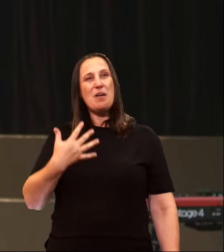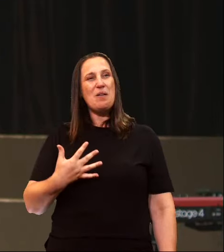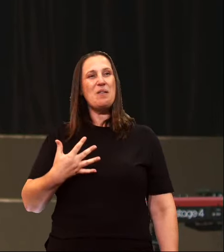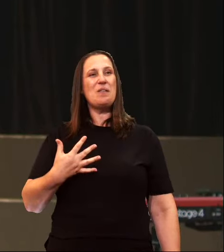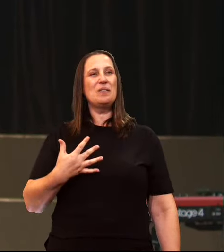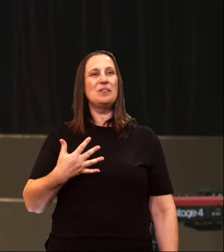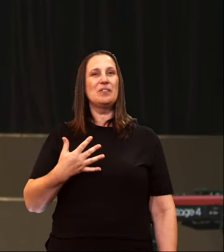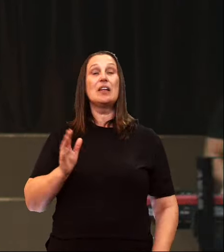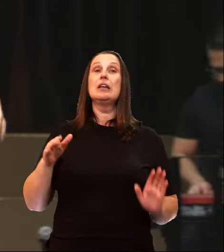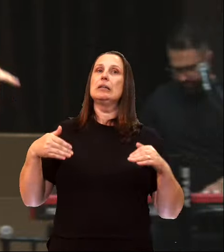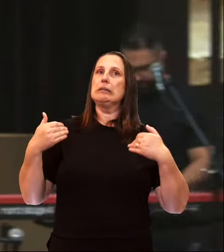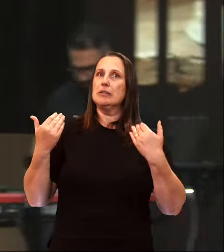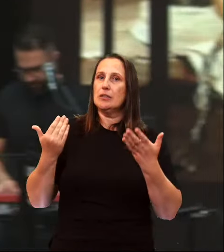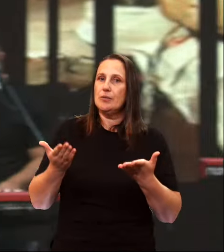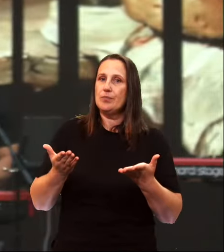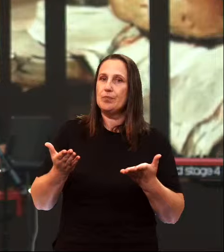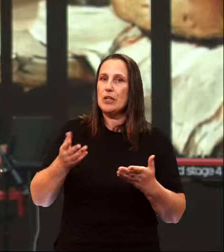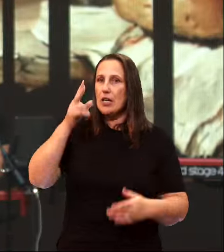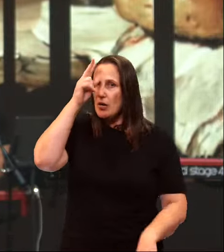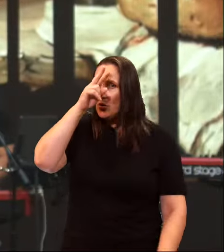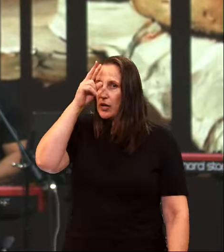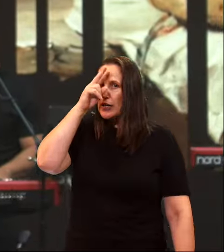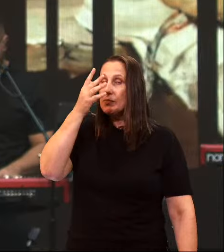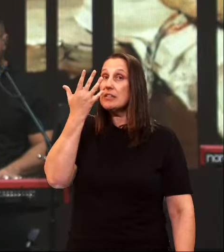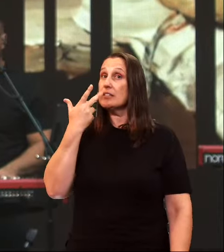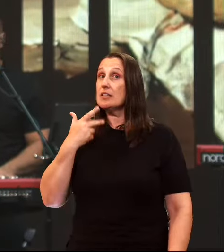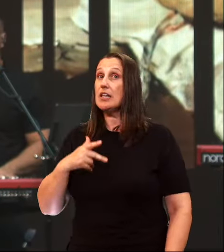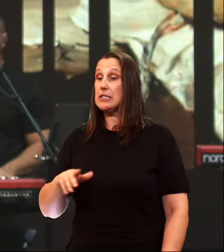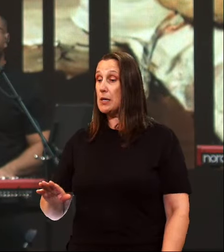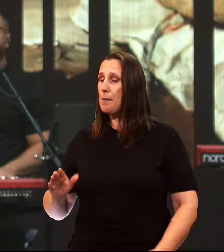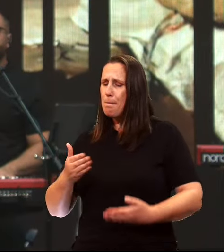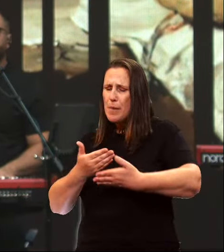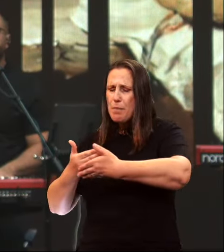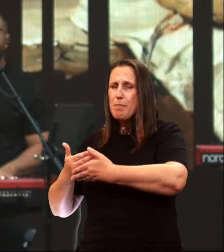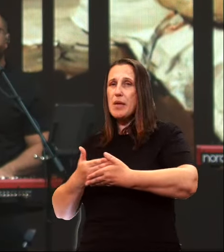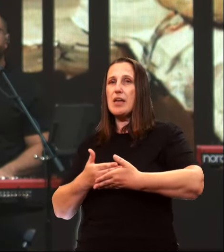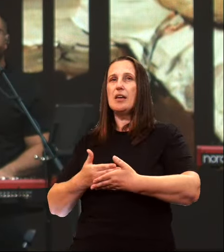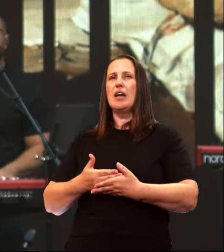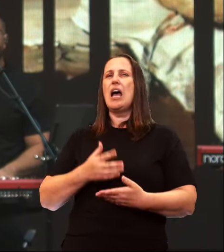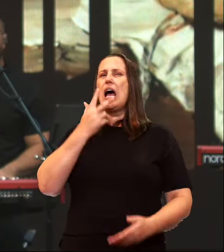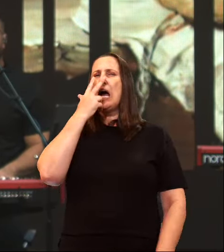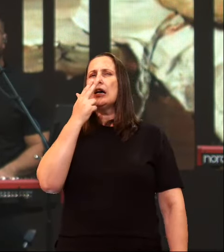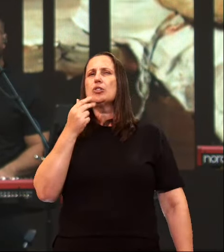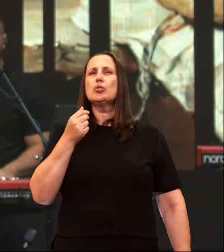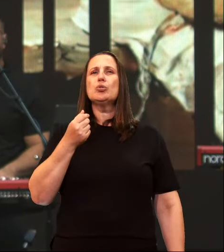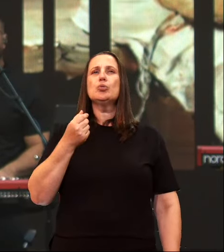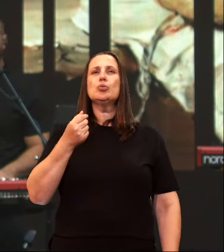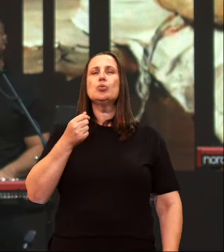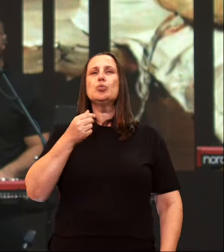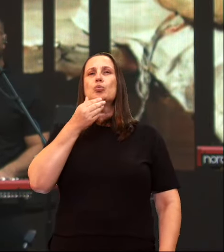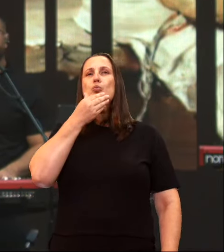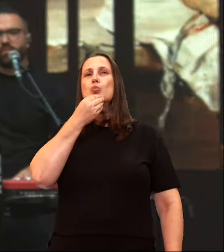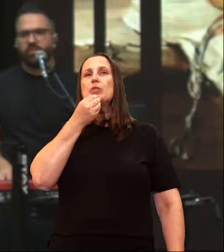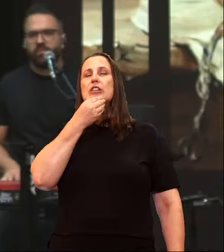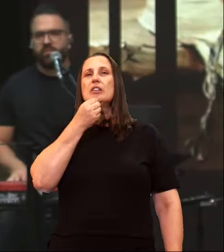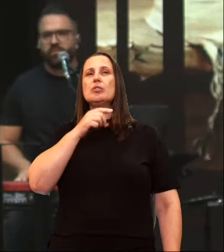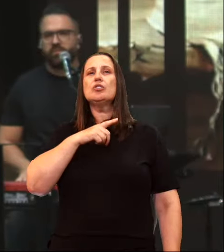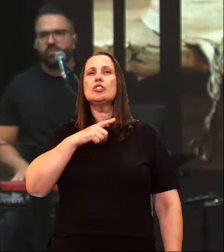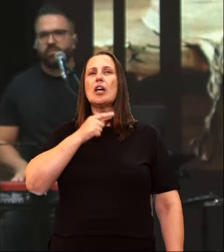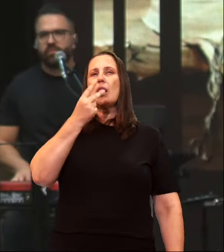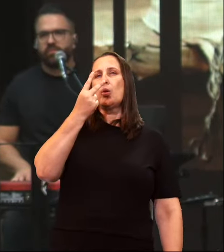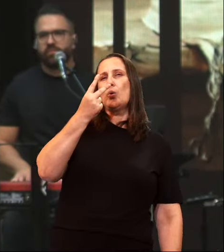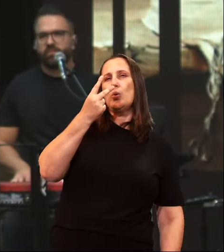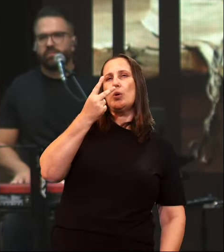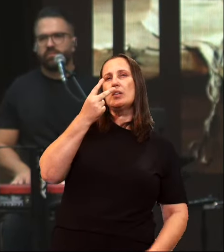Aí, eu lembro, as crianças pequenas, eu acho que o Benny tinha perto de 2 ou 2 anos, a Nina, neném